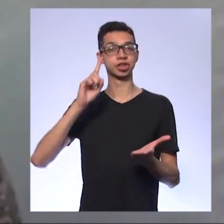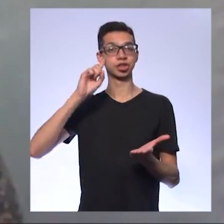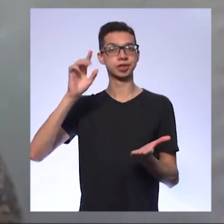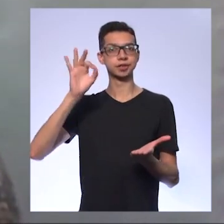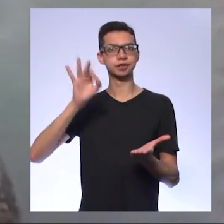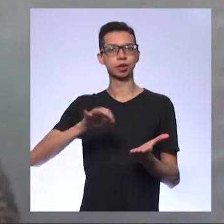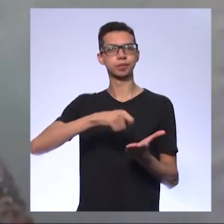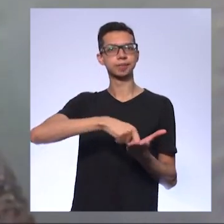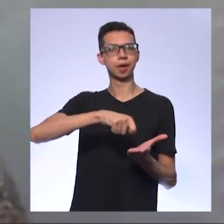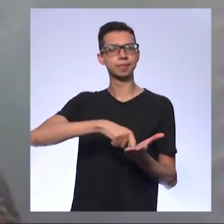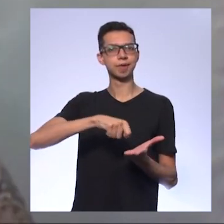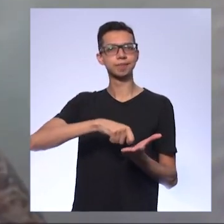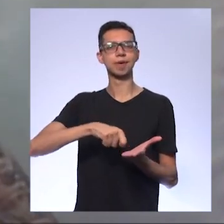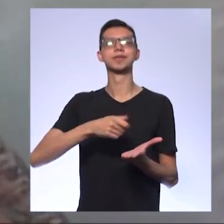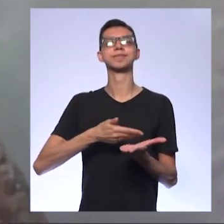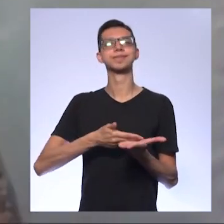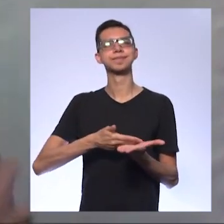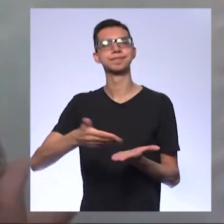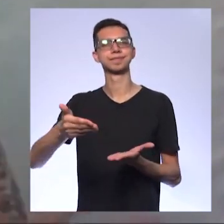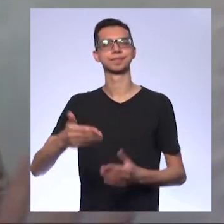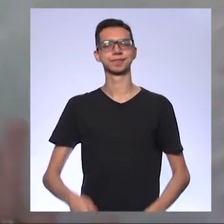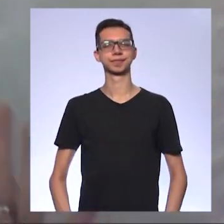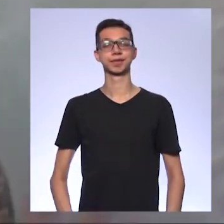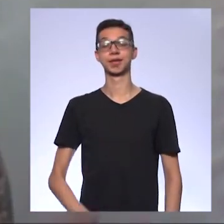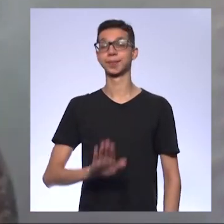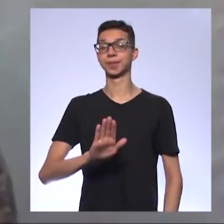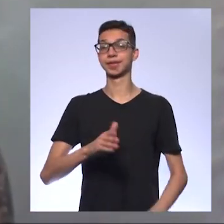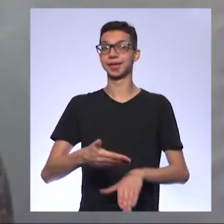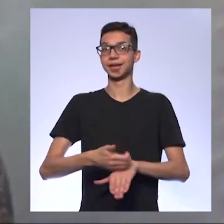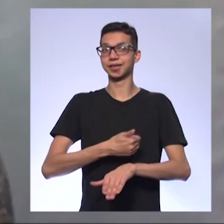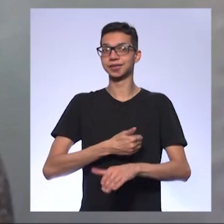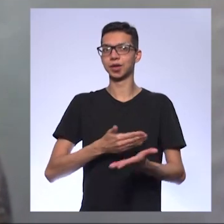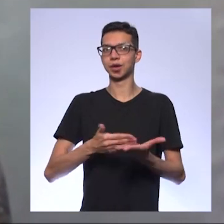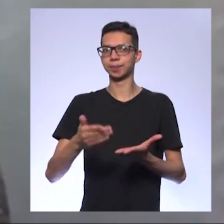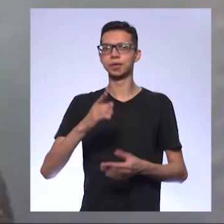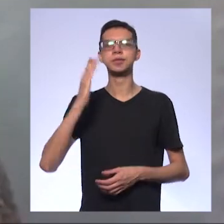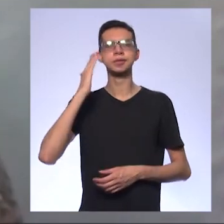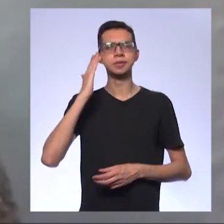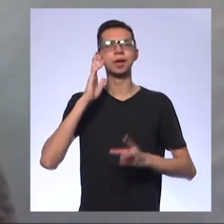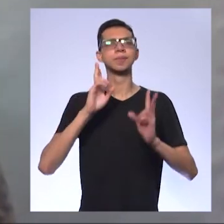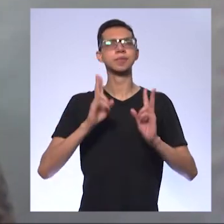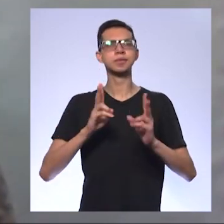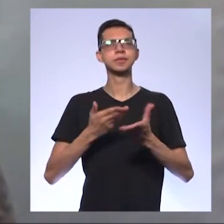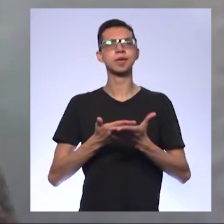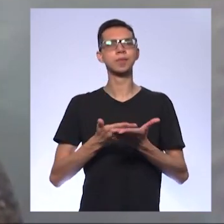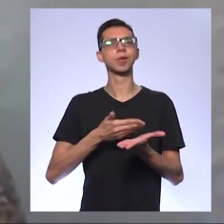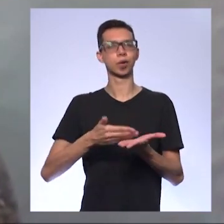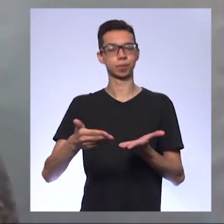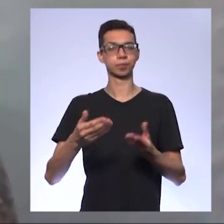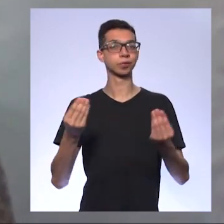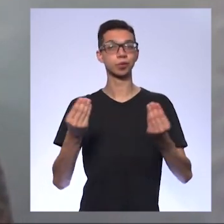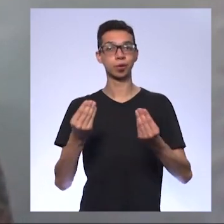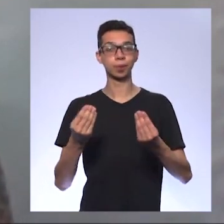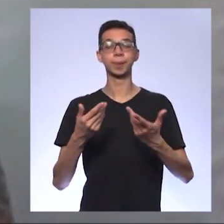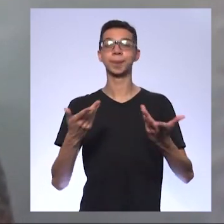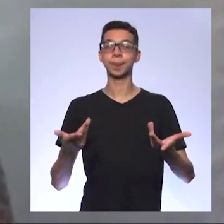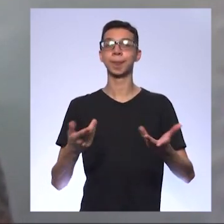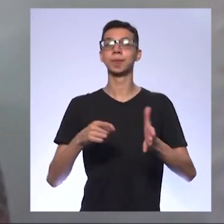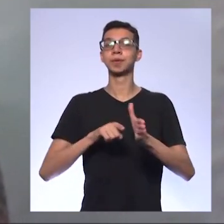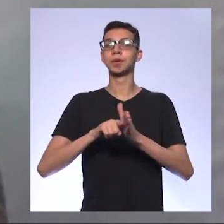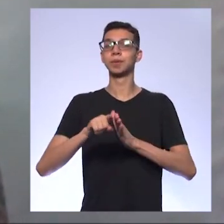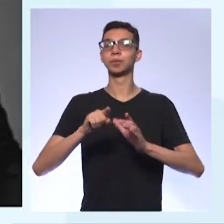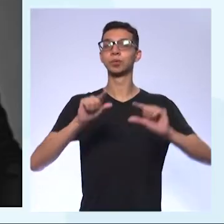frente que a Guerra do Paraguai, ela trouxe algumas consequências para o Segundo Reinado de Dom Pedro II. Então